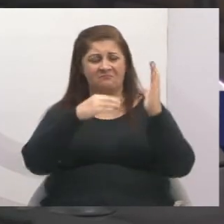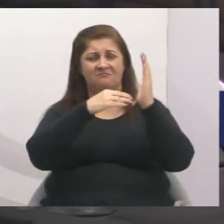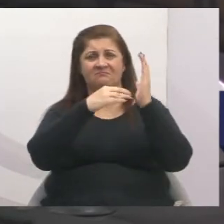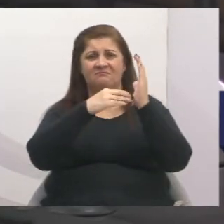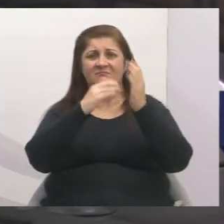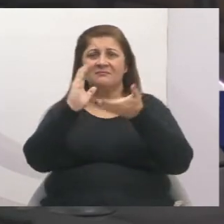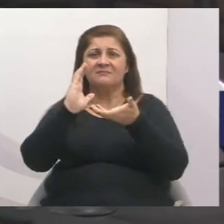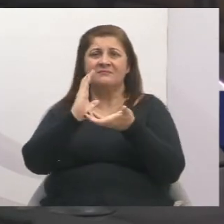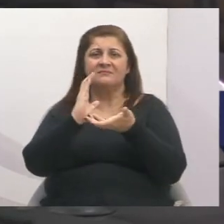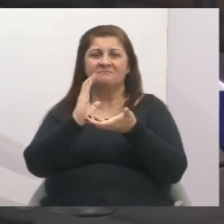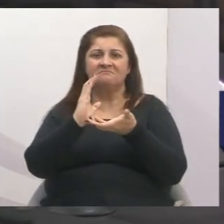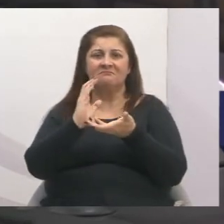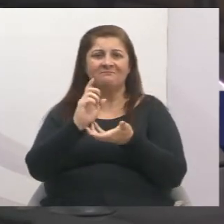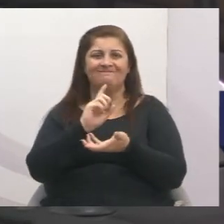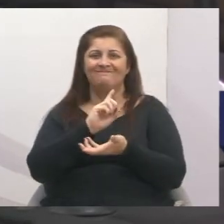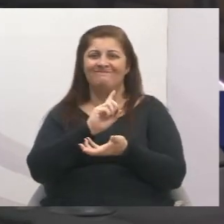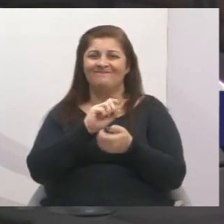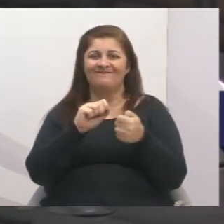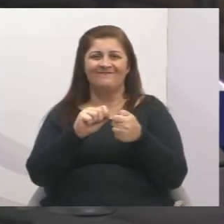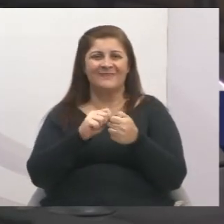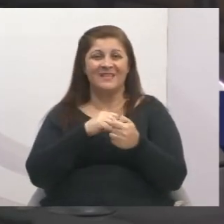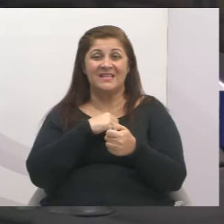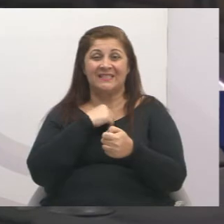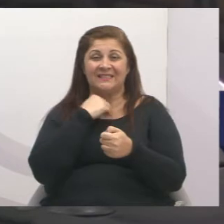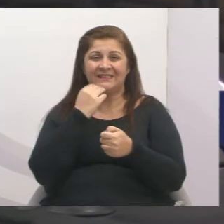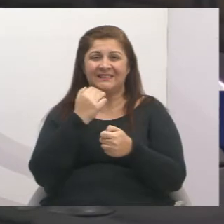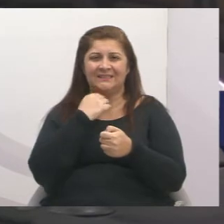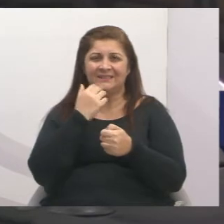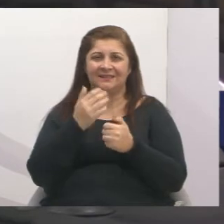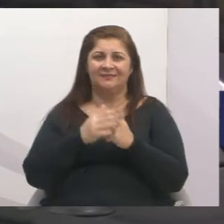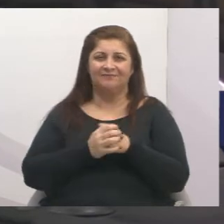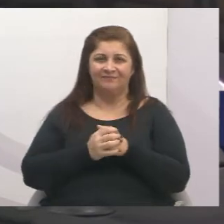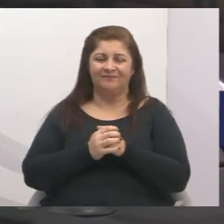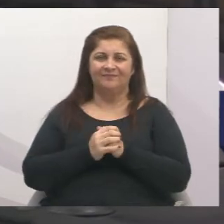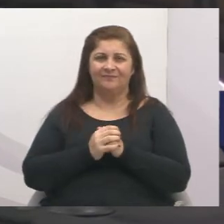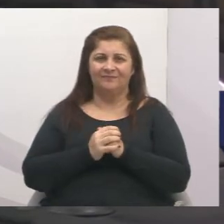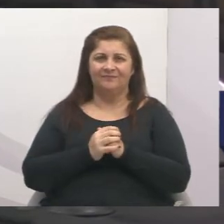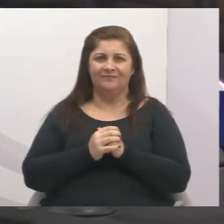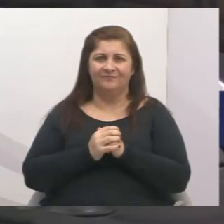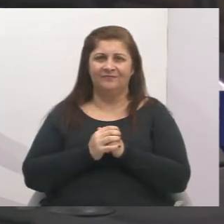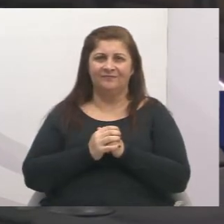senadores também não são leões contra esses?